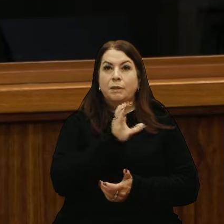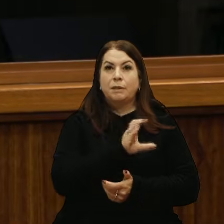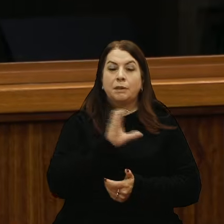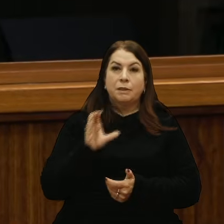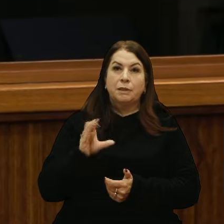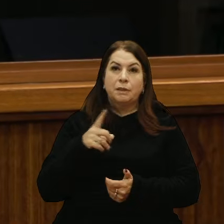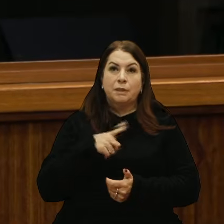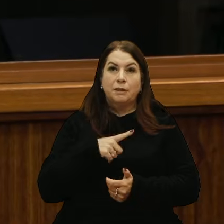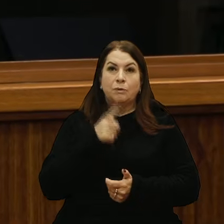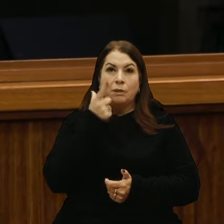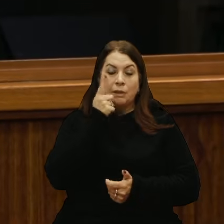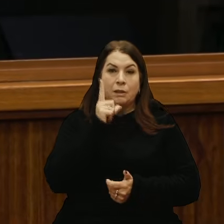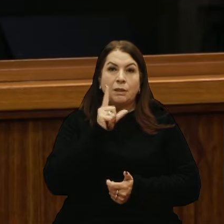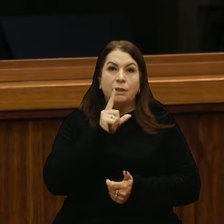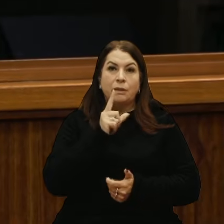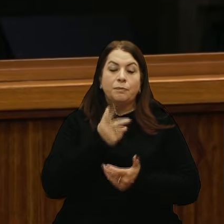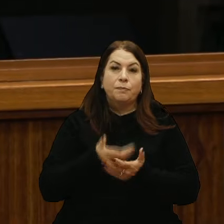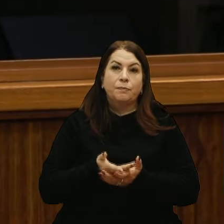que estão recebendo